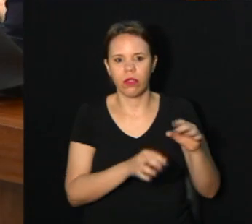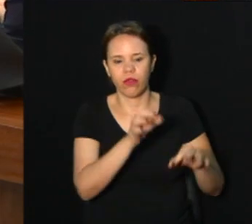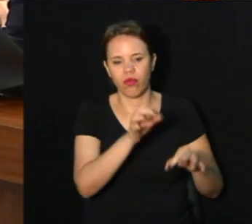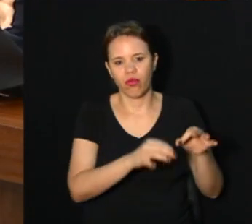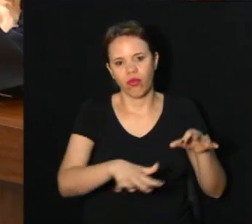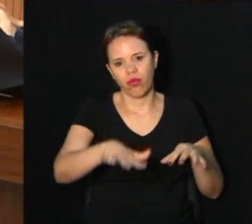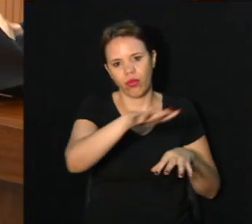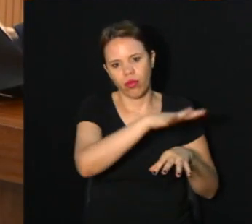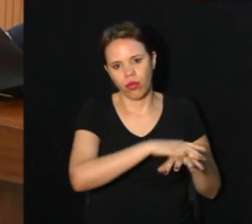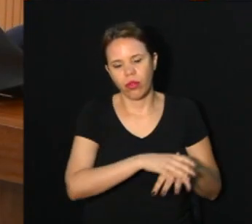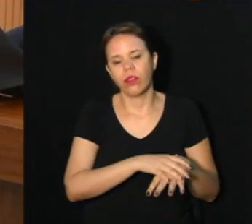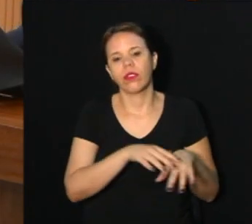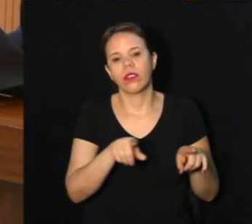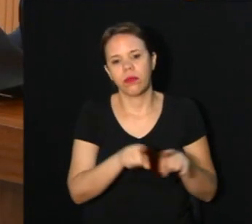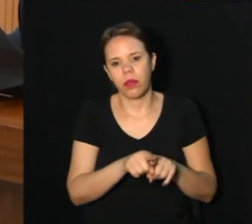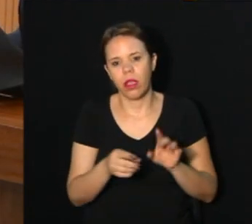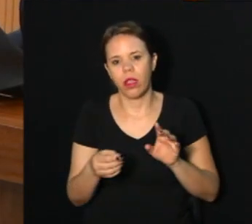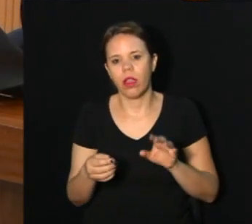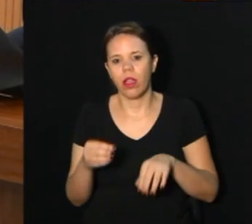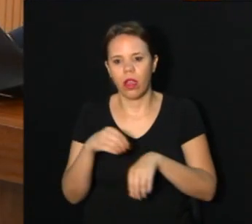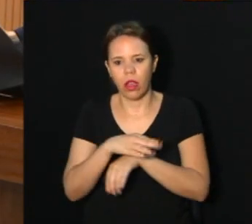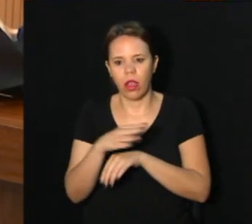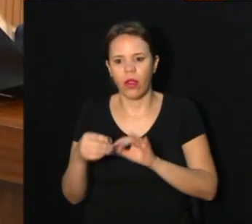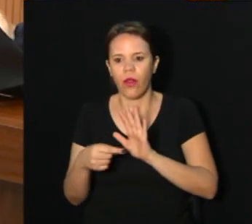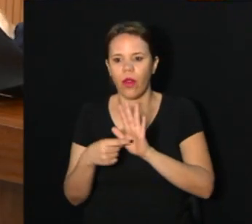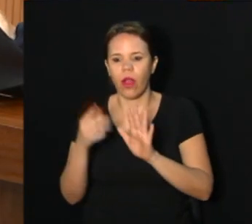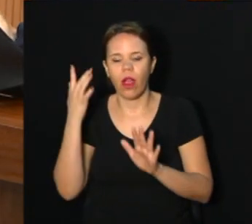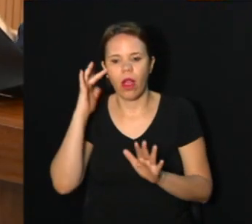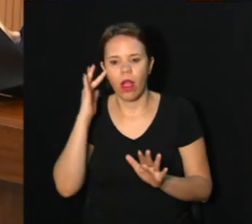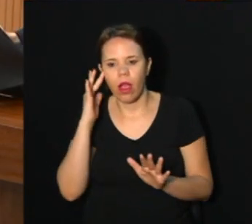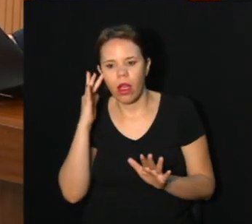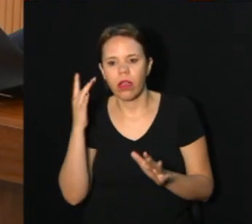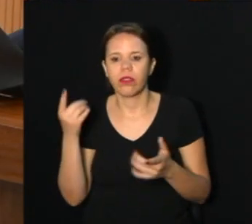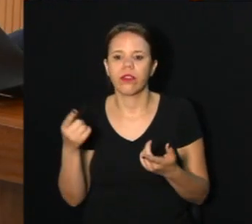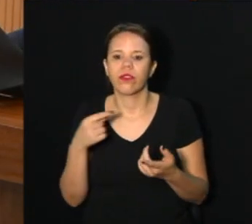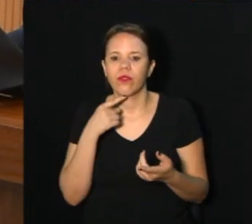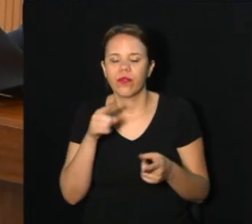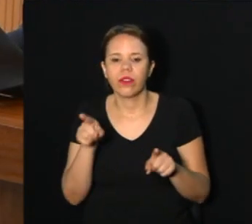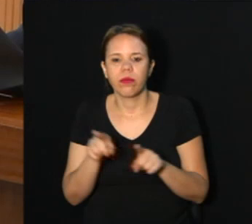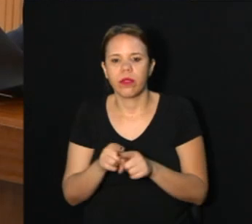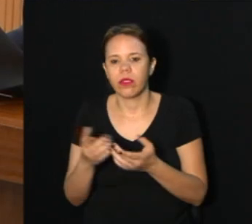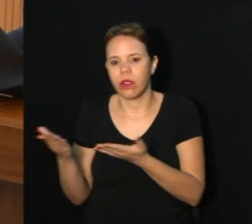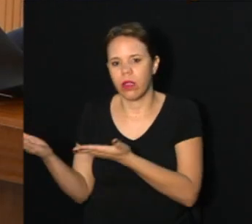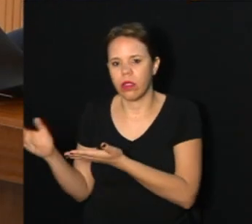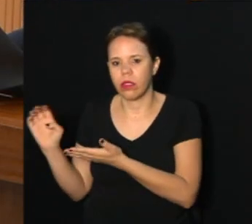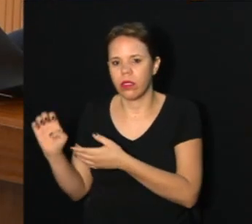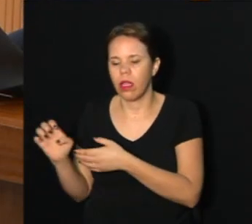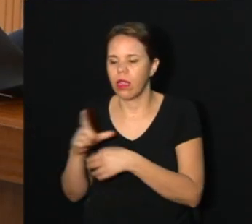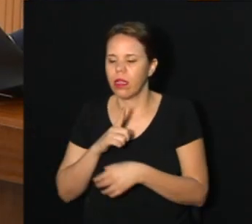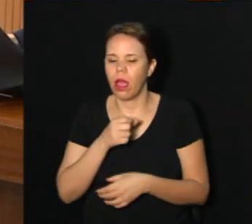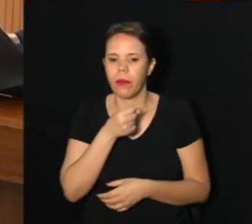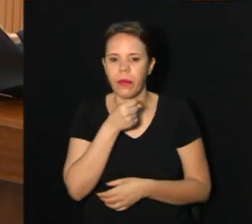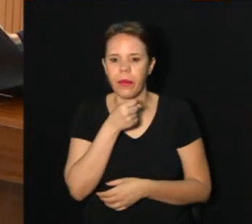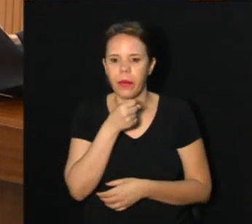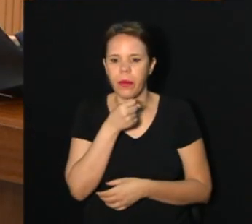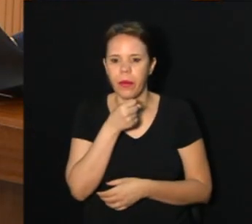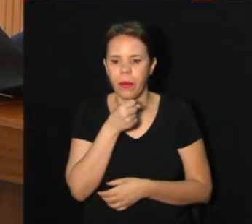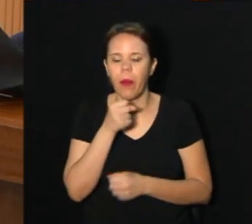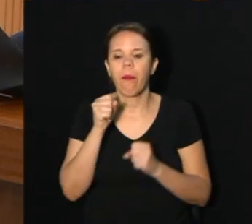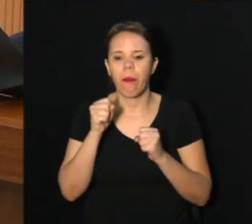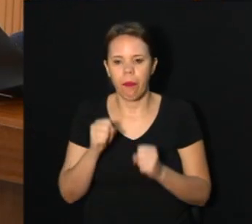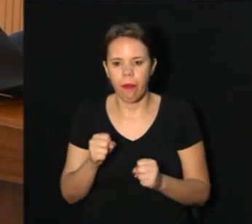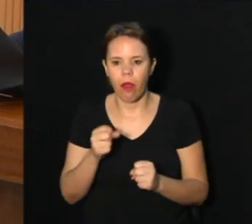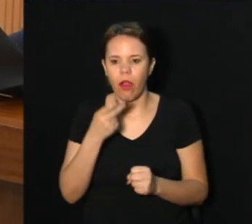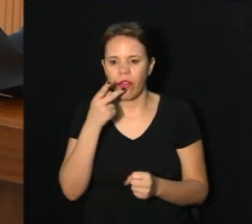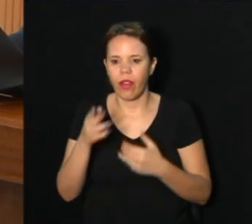também fazer as colocações que entendam pertinentes, e eu vou abrir, do meu lado esquerdo, eu tenho um microfone de à parte.